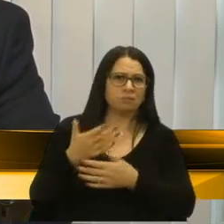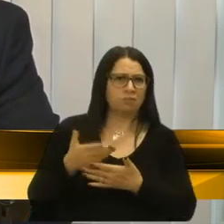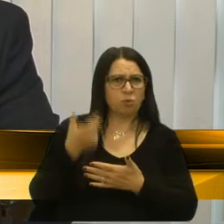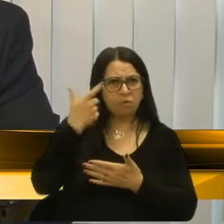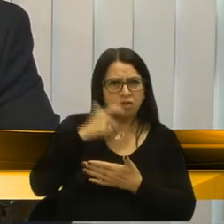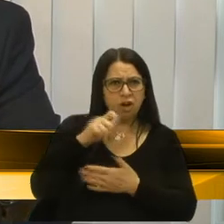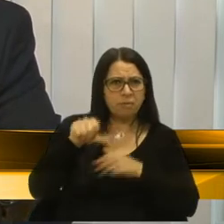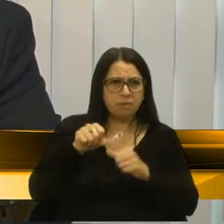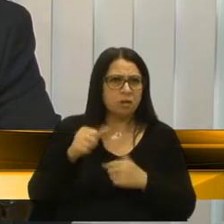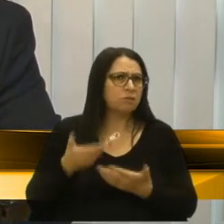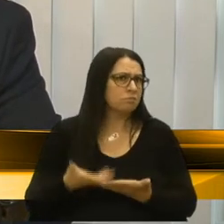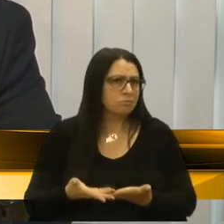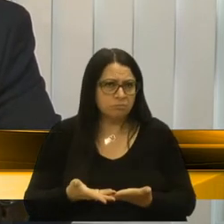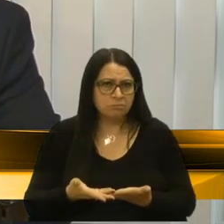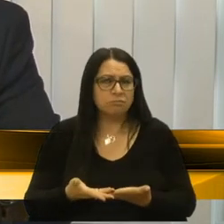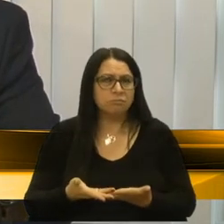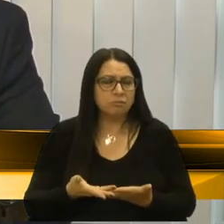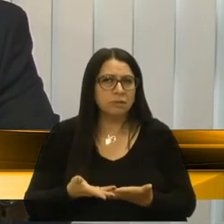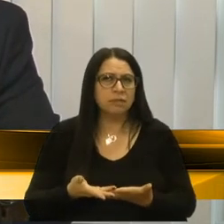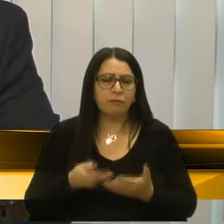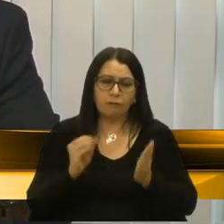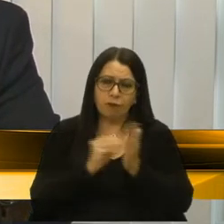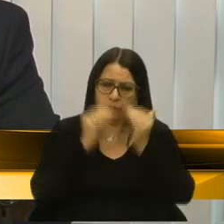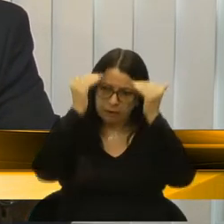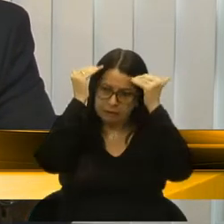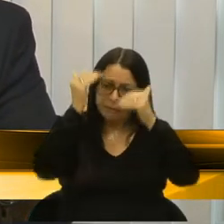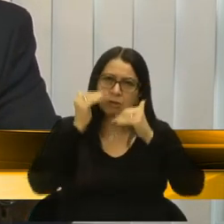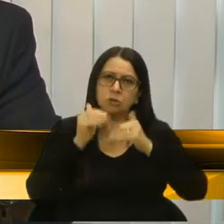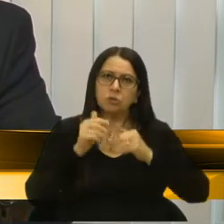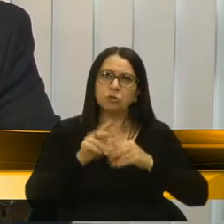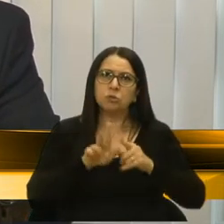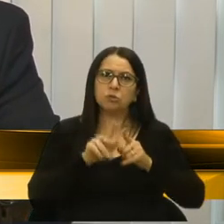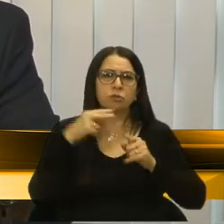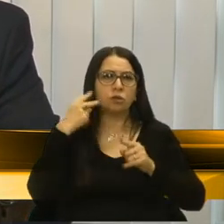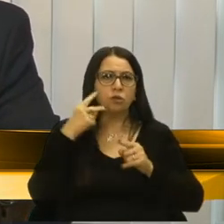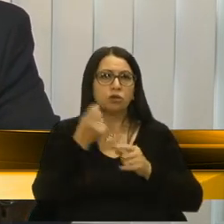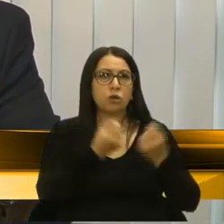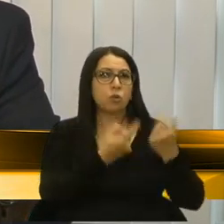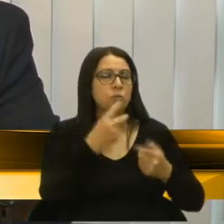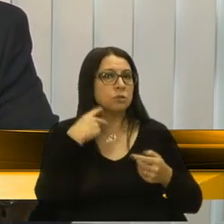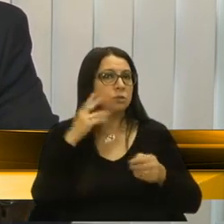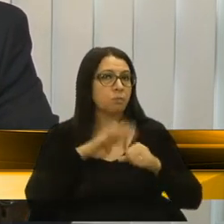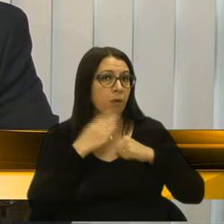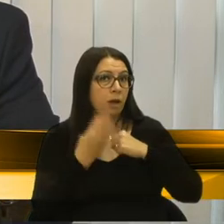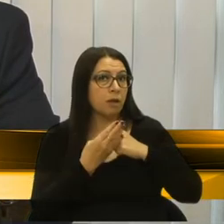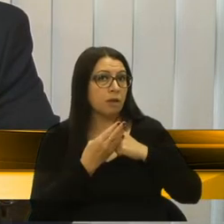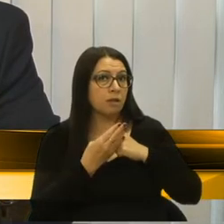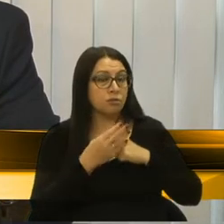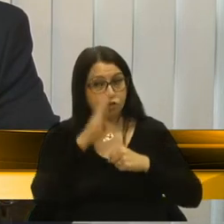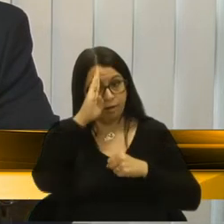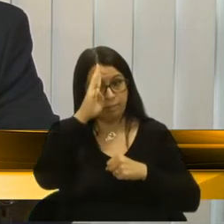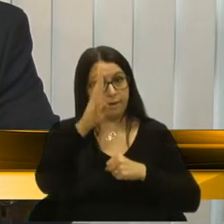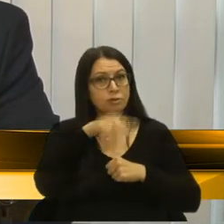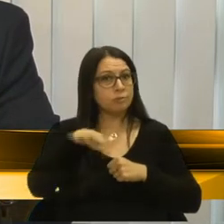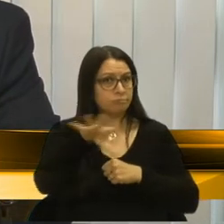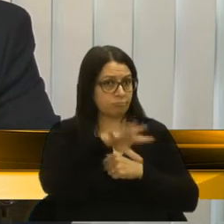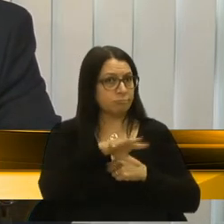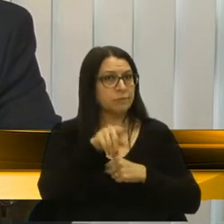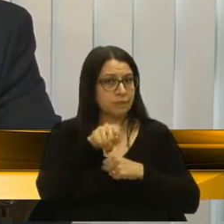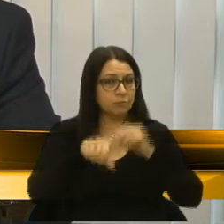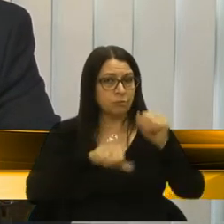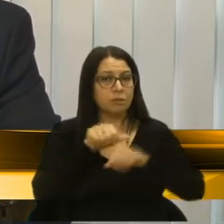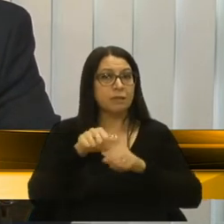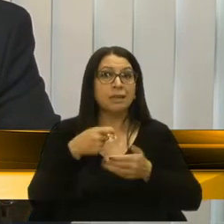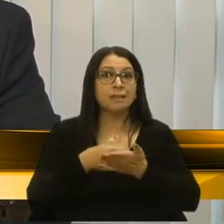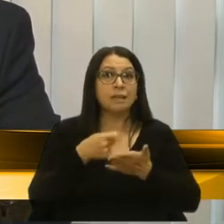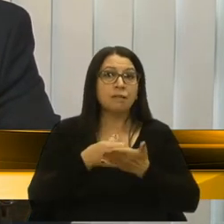da mudança? Então, até um desrespeito aos vereadores que são de alguns bairros aqui, que estão diretamente afetados nessas mudanças, de tentar,